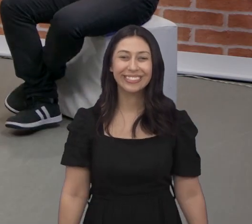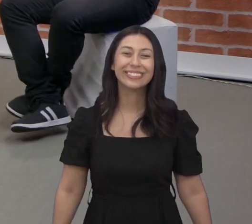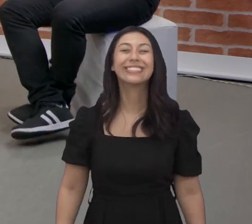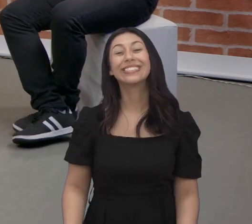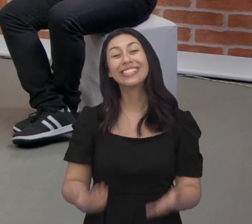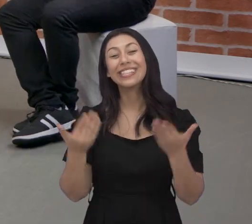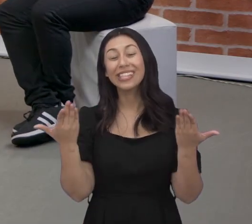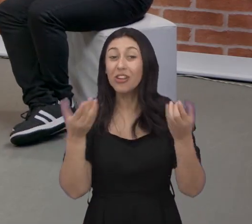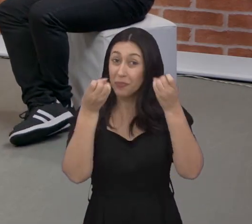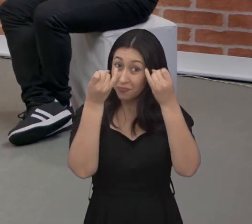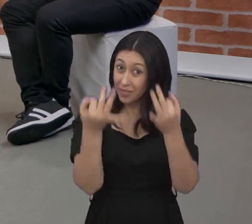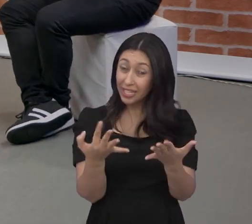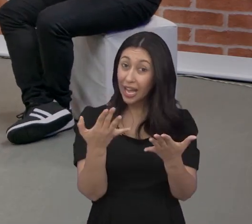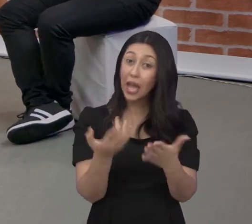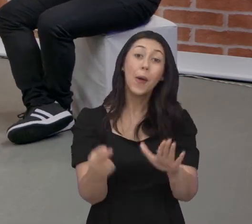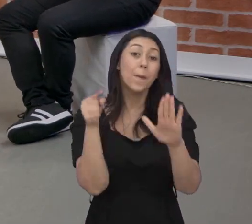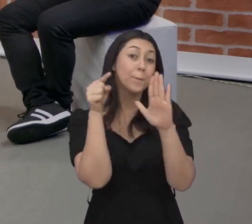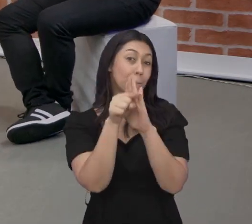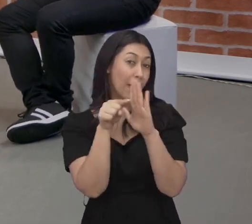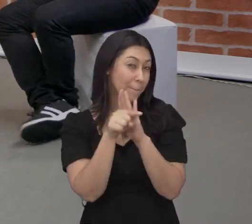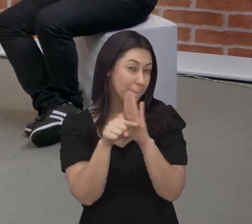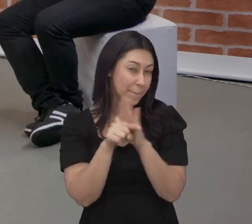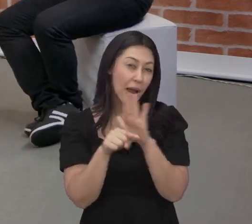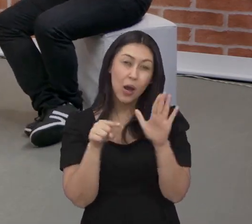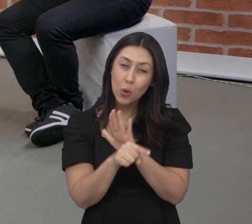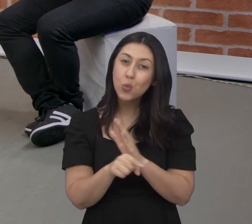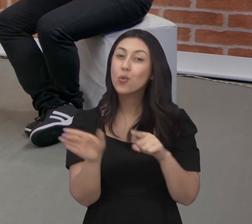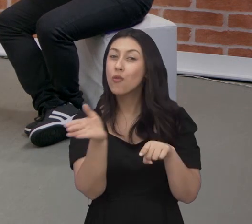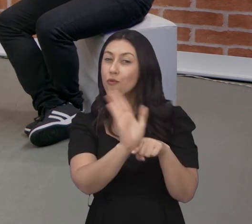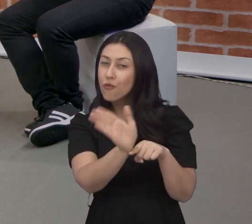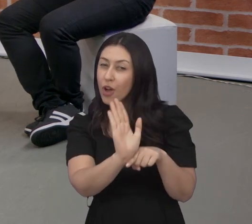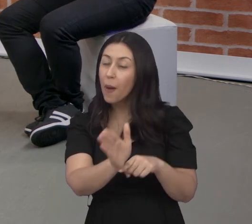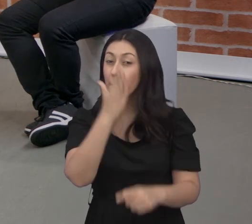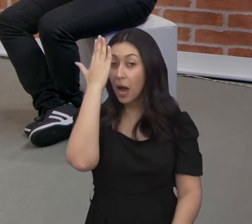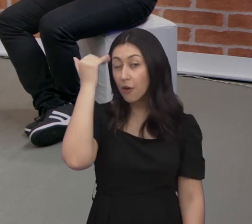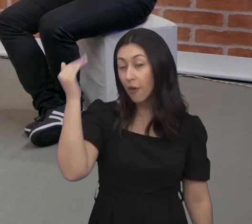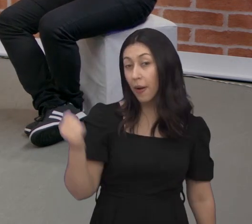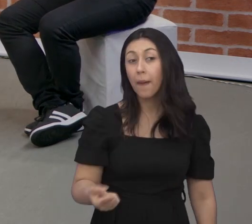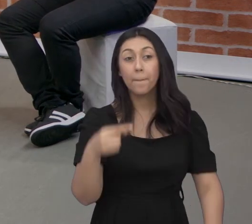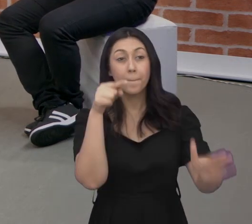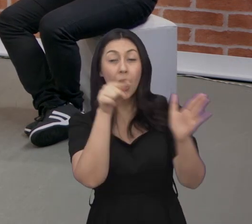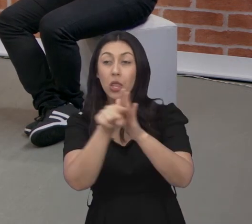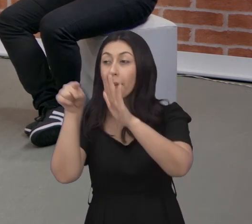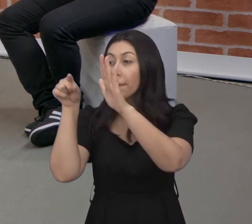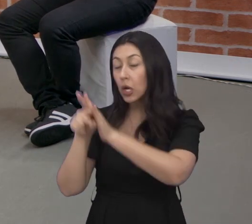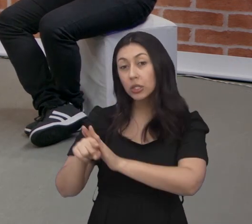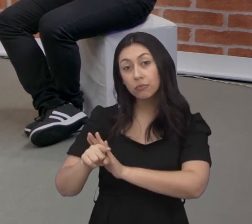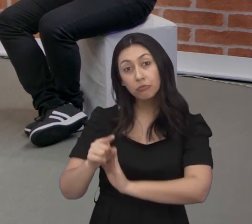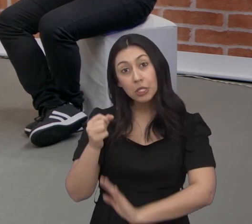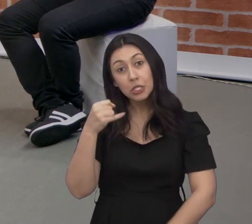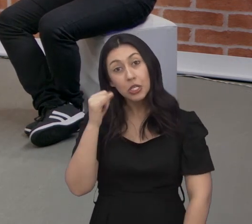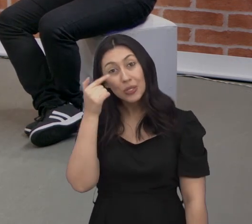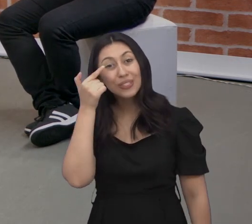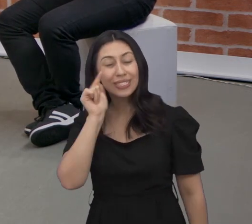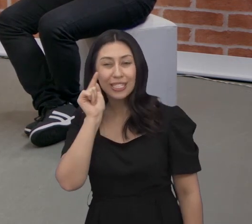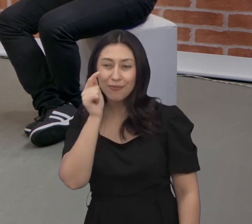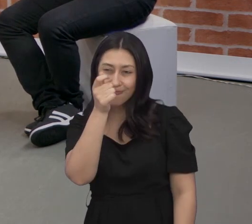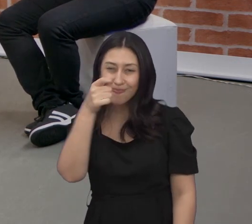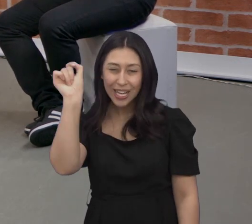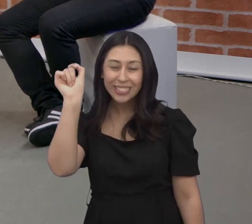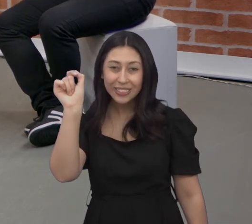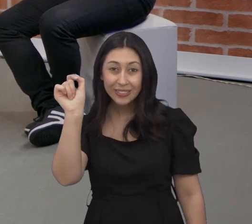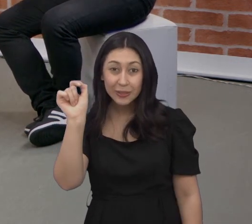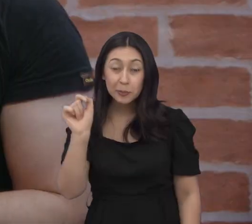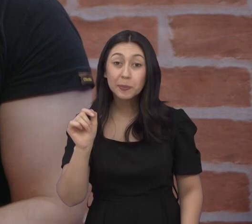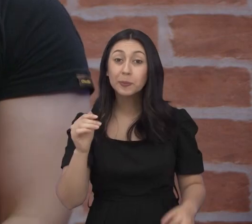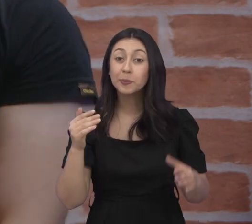Pessoal, é o seguinte, vai ser um quiz, então, sobre grandes produções do cinema. Sim. Uma pergunta para cada um, vocês vão pontuando conforme forem acertando, certo? Legal.